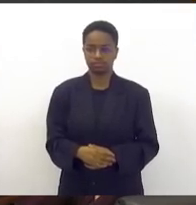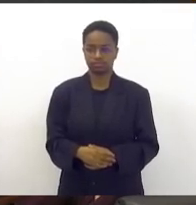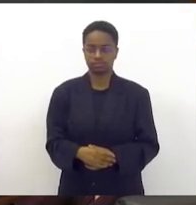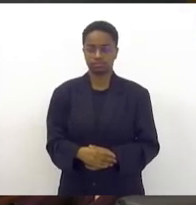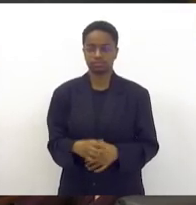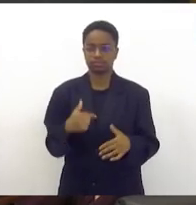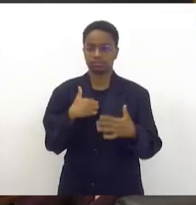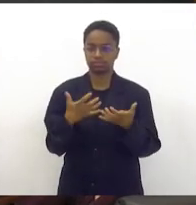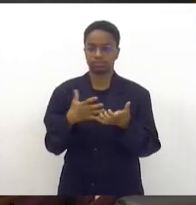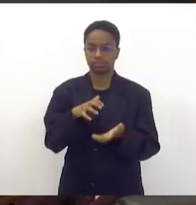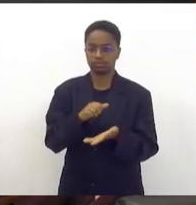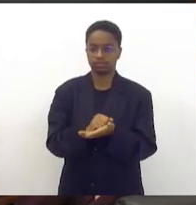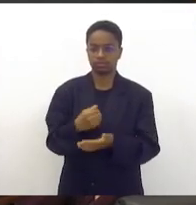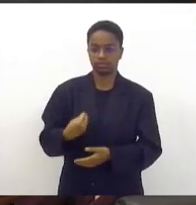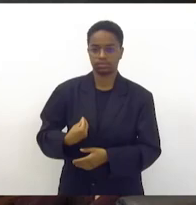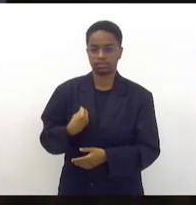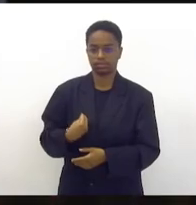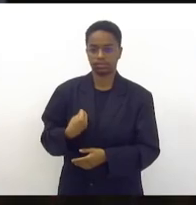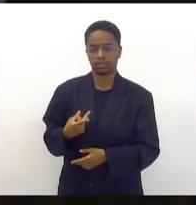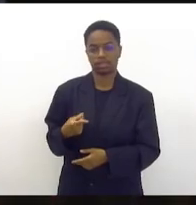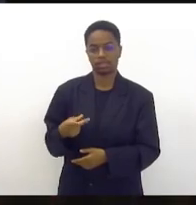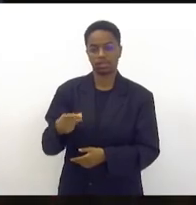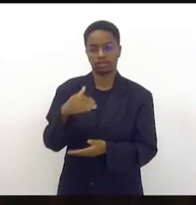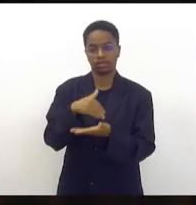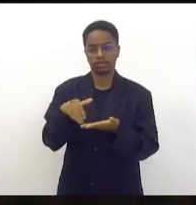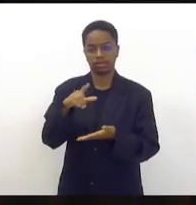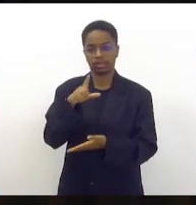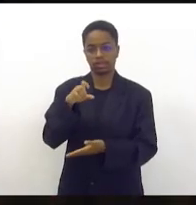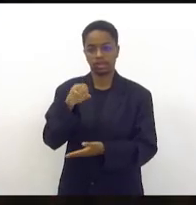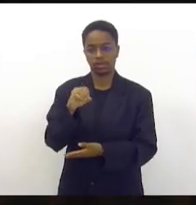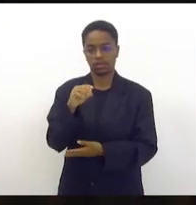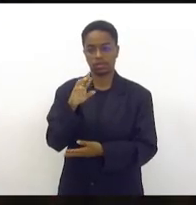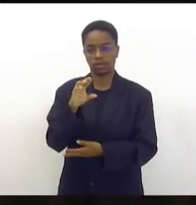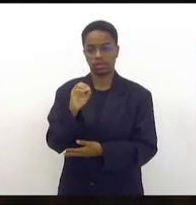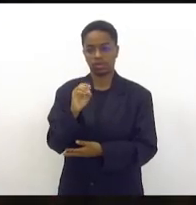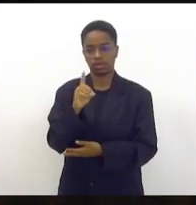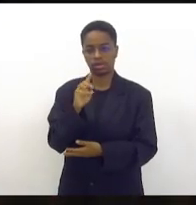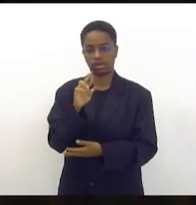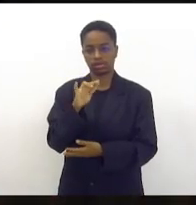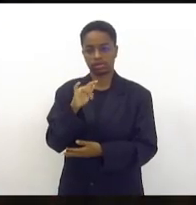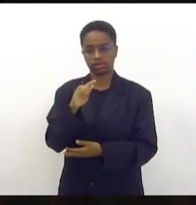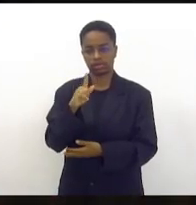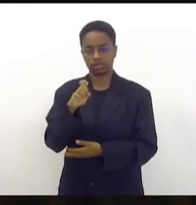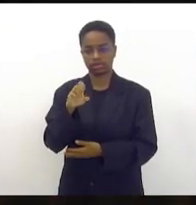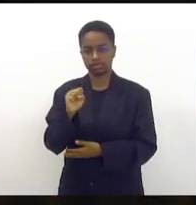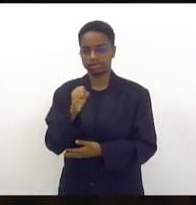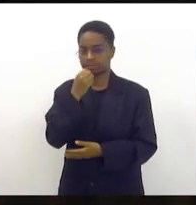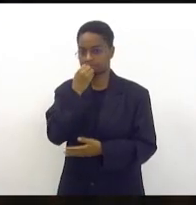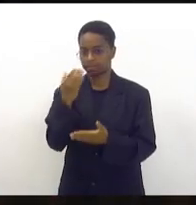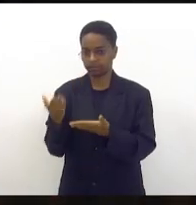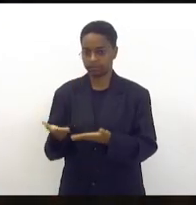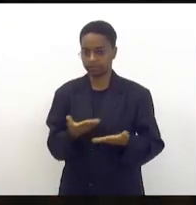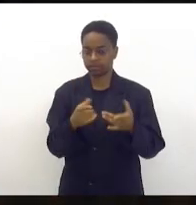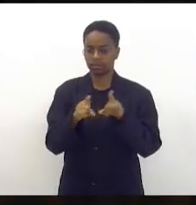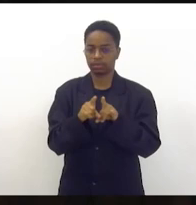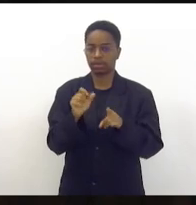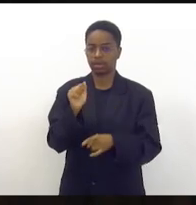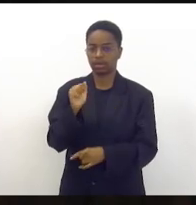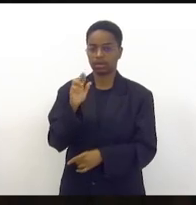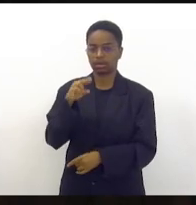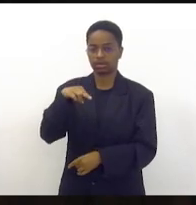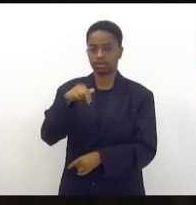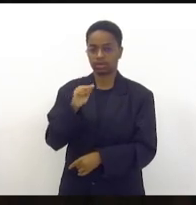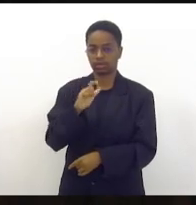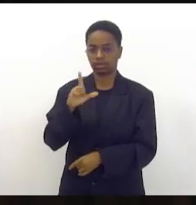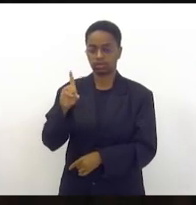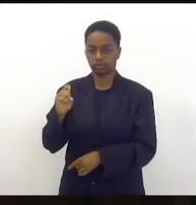Gostaria de registrar a presença do nosso eterno secretário Léo Rodrigues. Seja bem-vindo aqui na casa, Arnaldo Neto também,